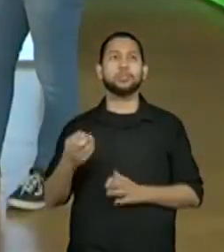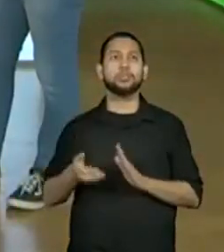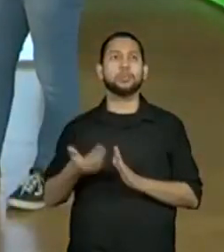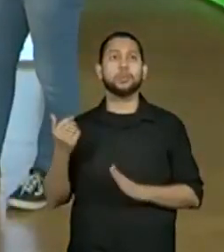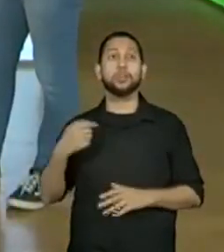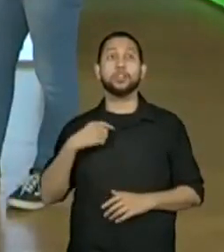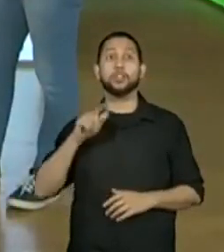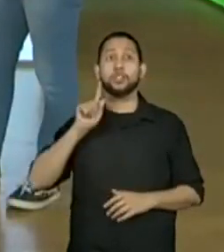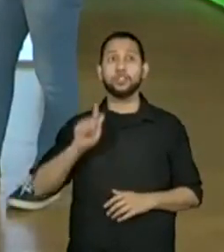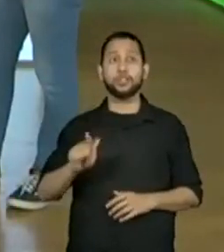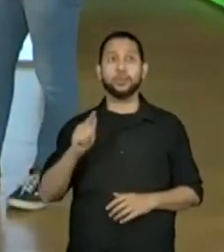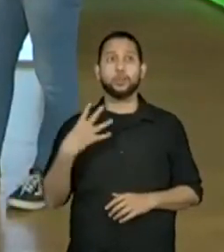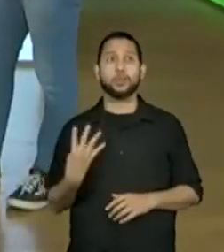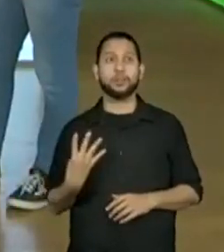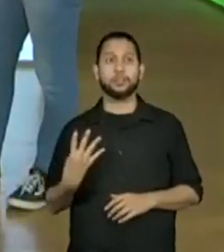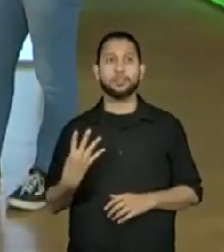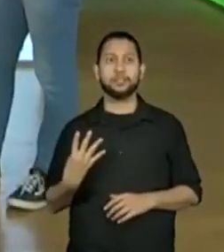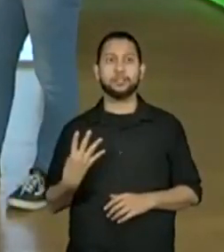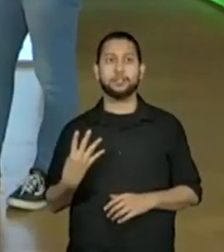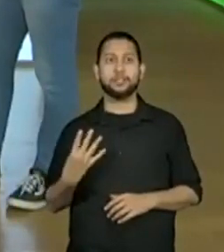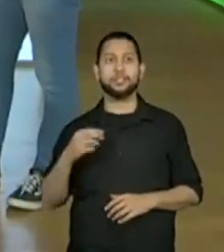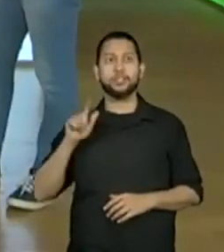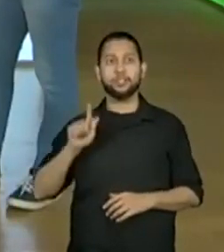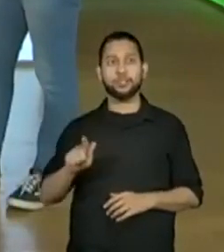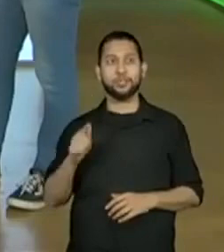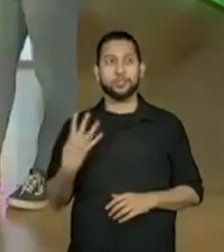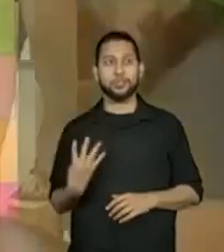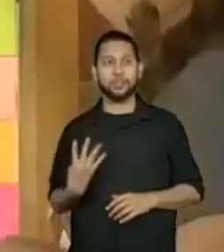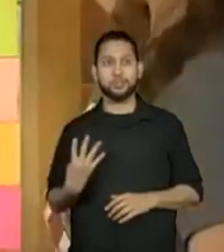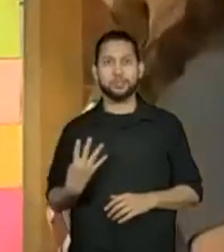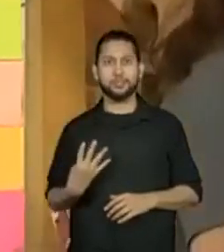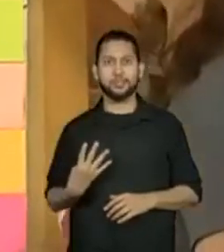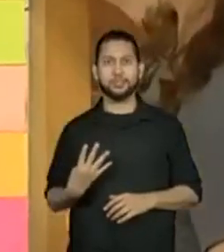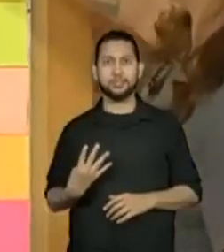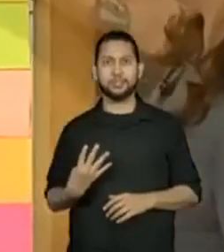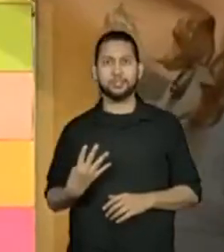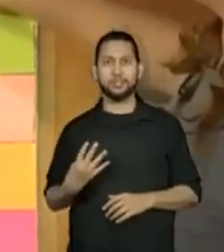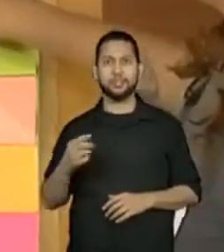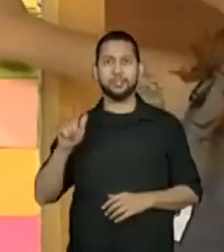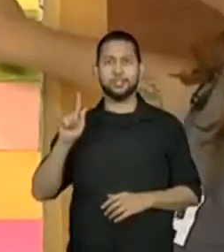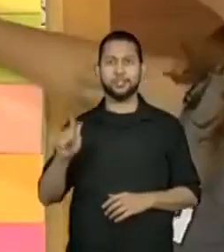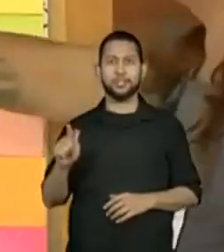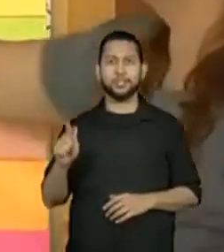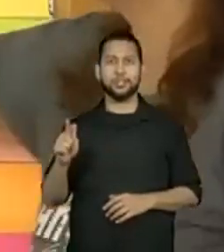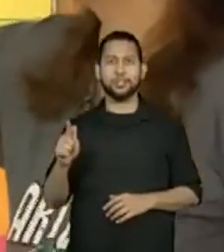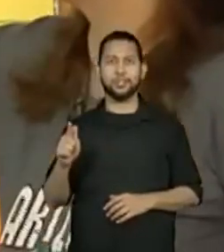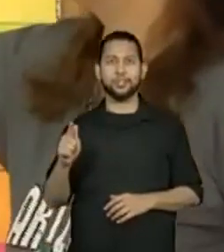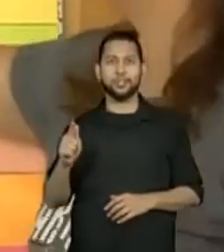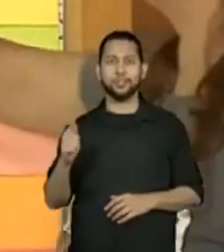quero G4. Tá bom. G4? Tá bom. Pode ser? Tá bom. Então vamos lá. G4,